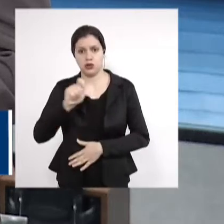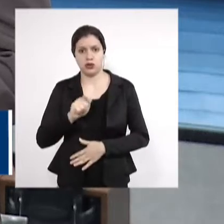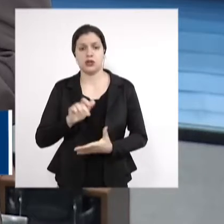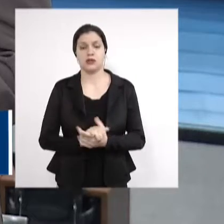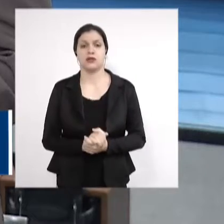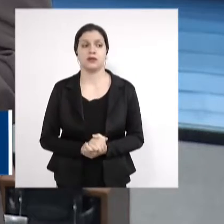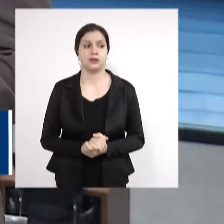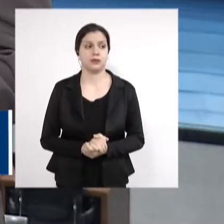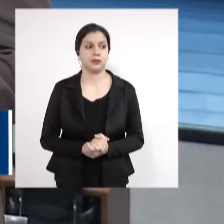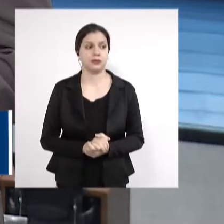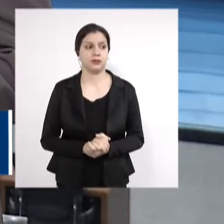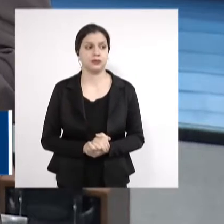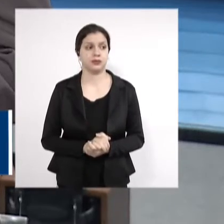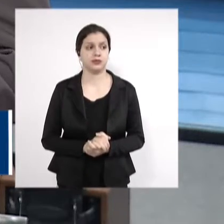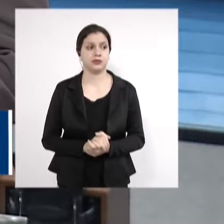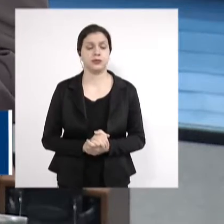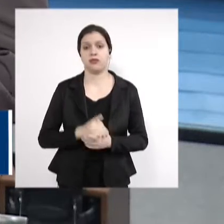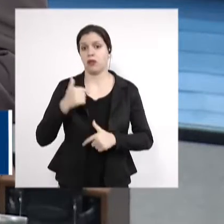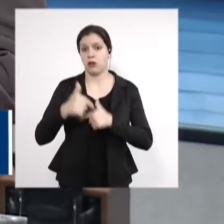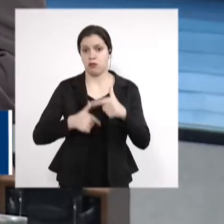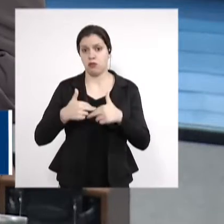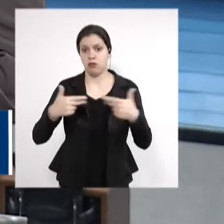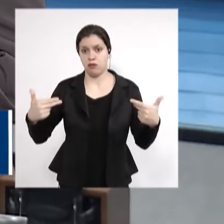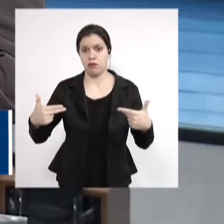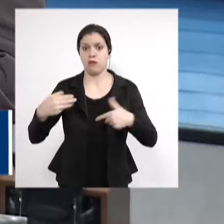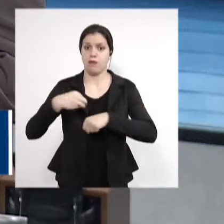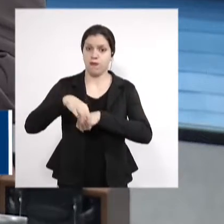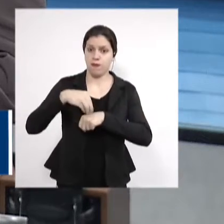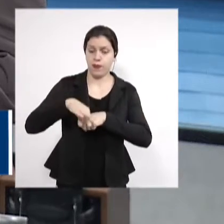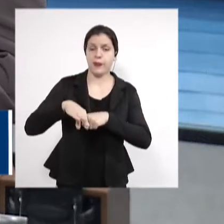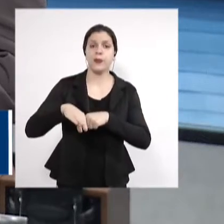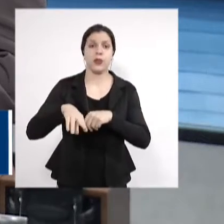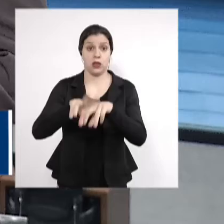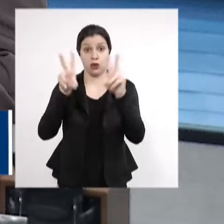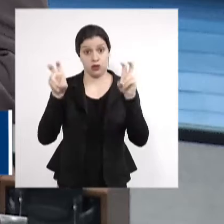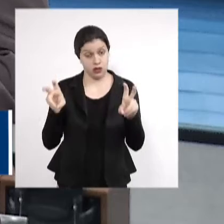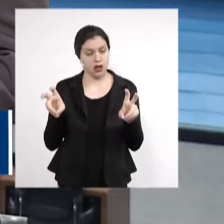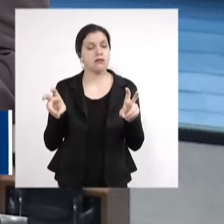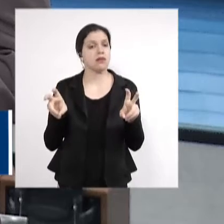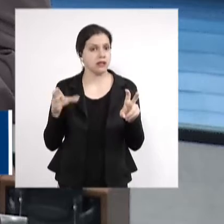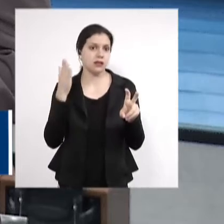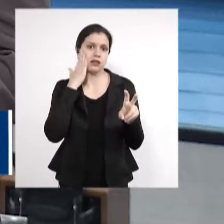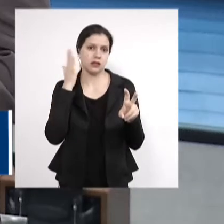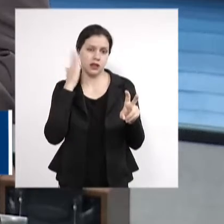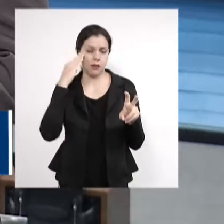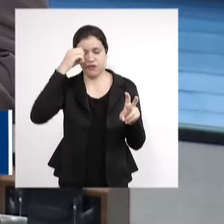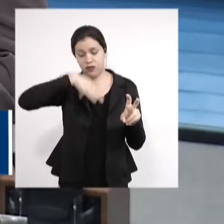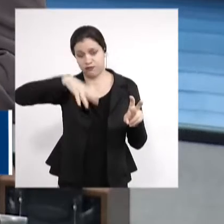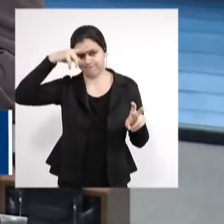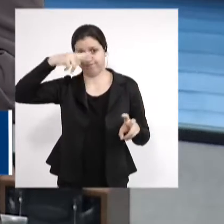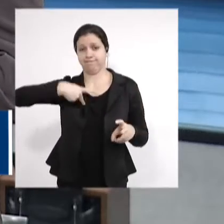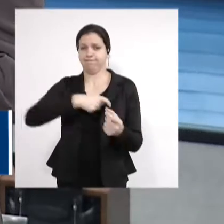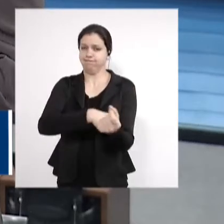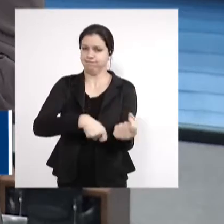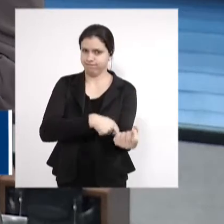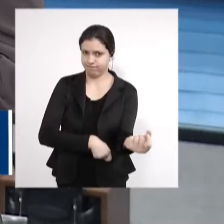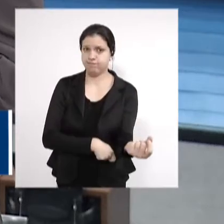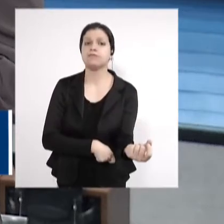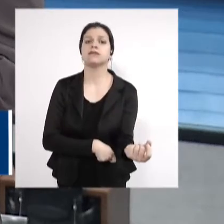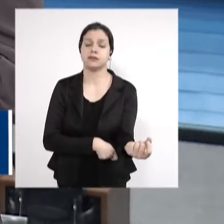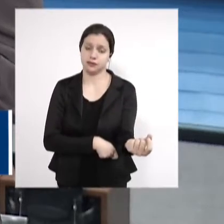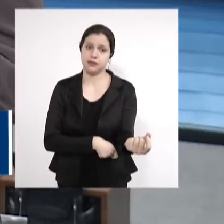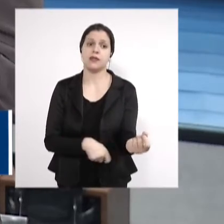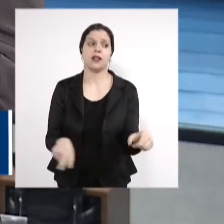promover ações relacionadas ao tema. A gente sabe que esse tema aqui, violência autoprovocada, também